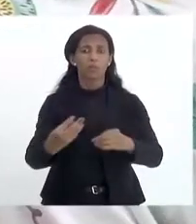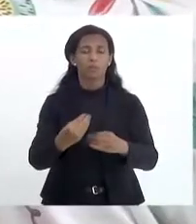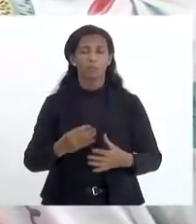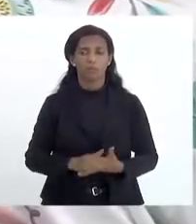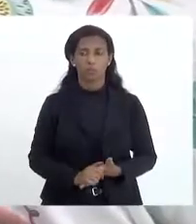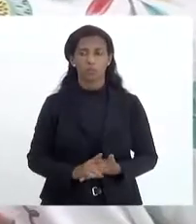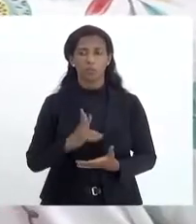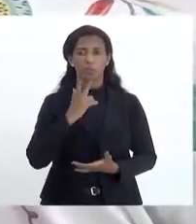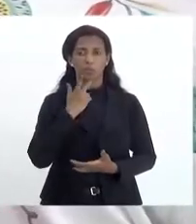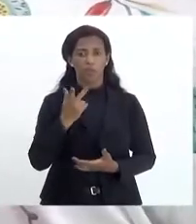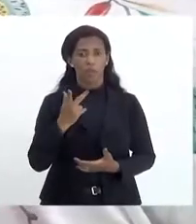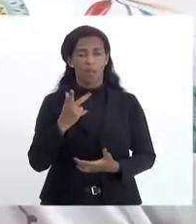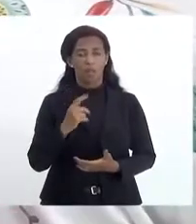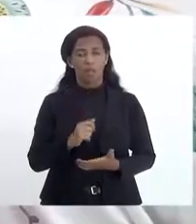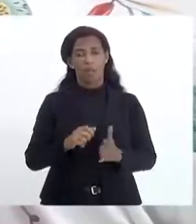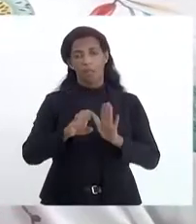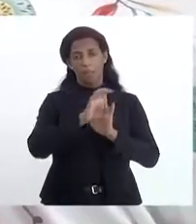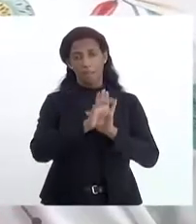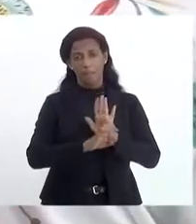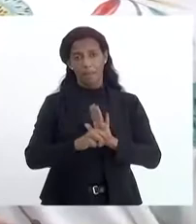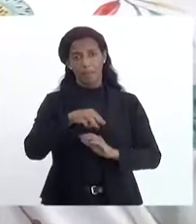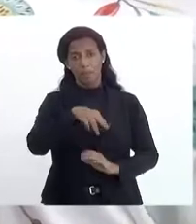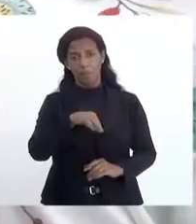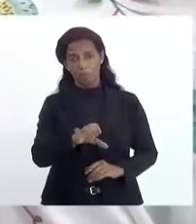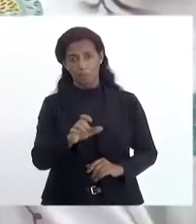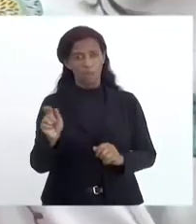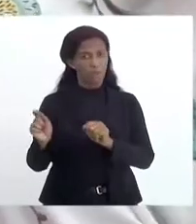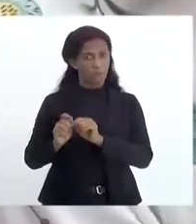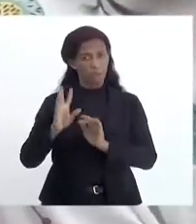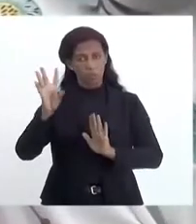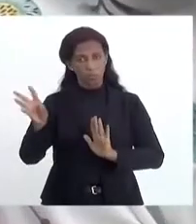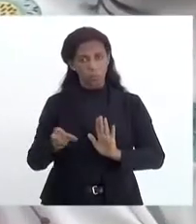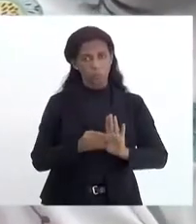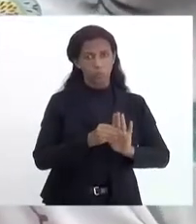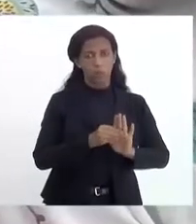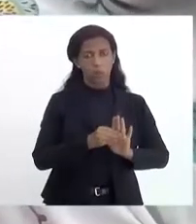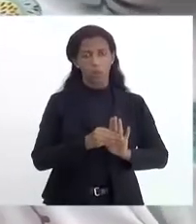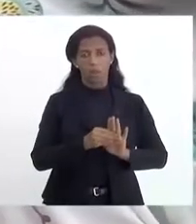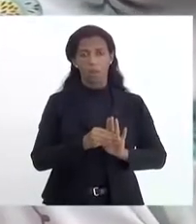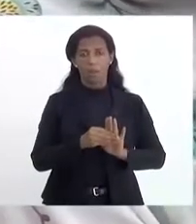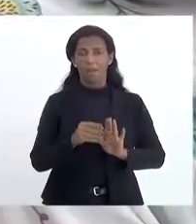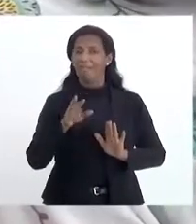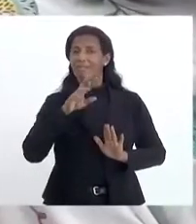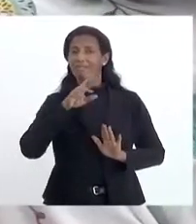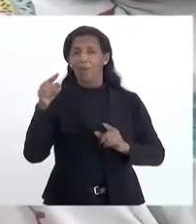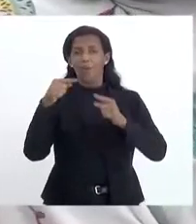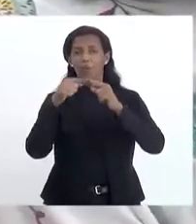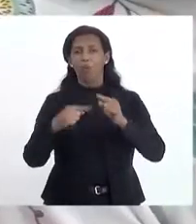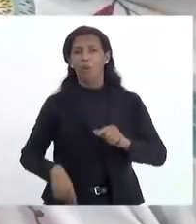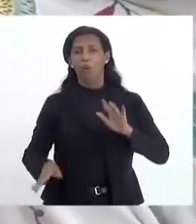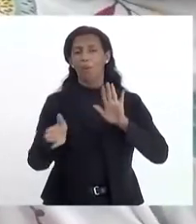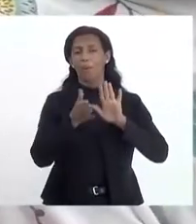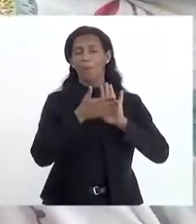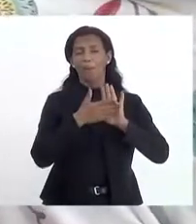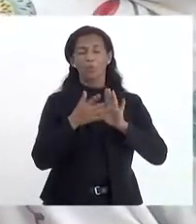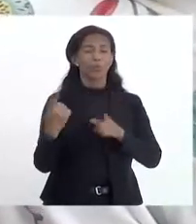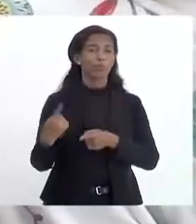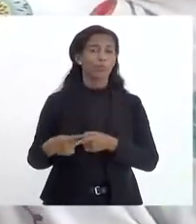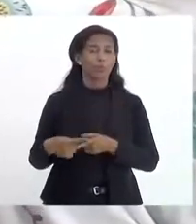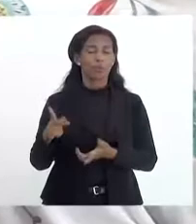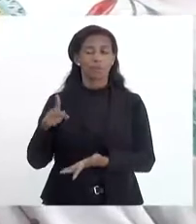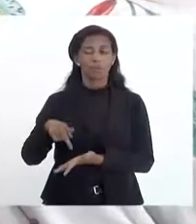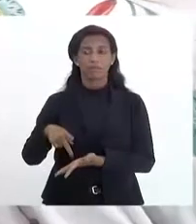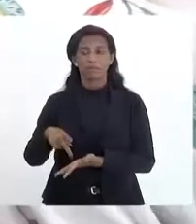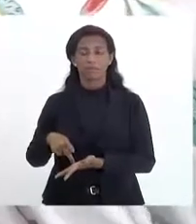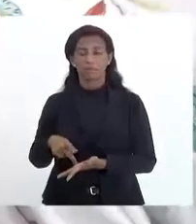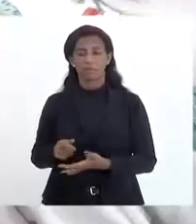Né? Dizer que a emenda que o deputado Mink fez não atende a nossa proposta, deputado Márcio, porque, na